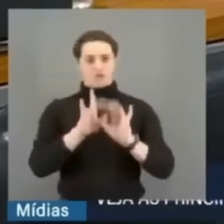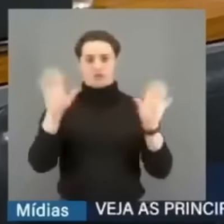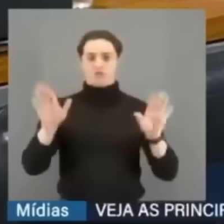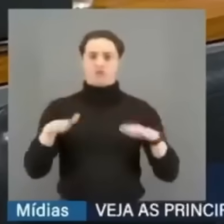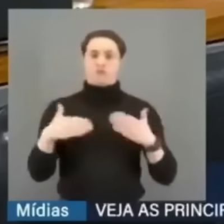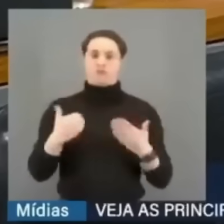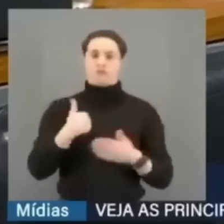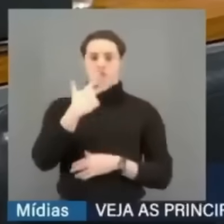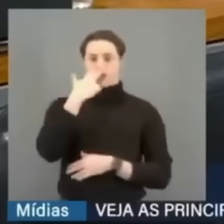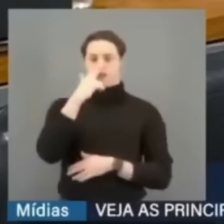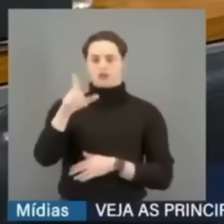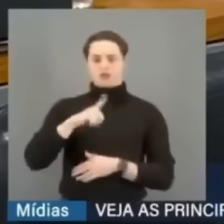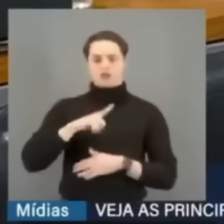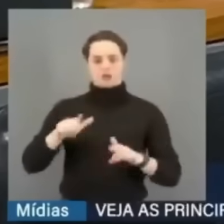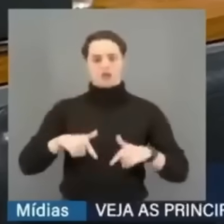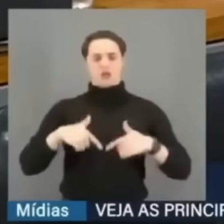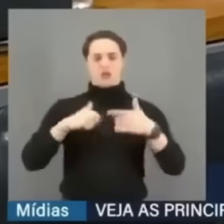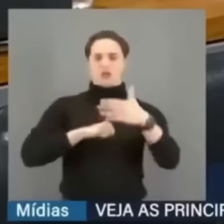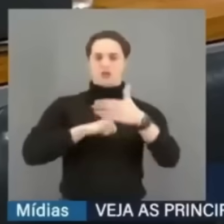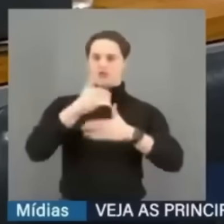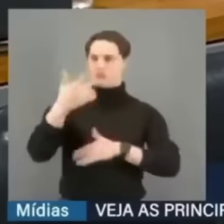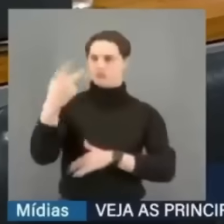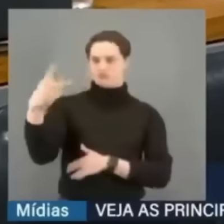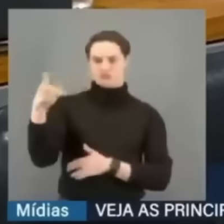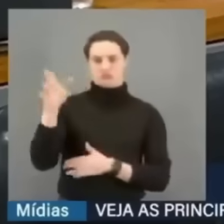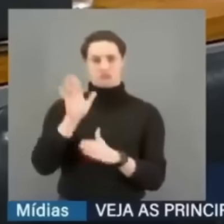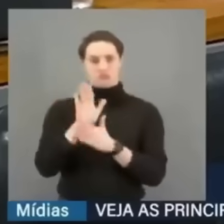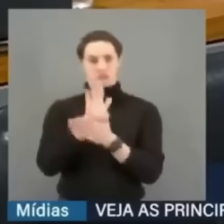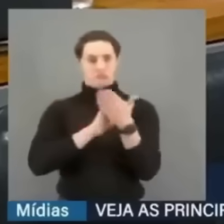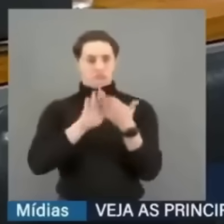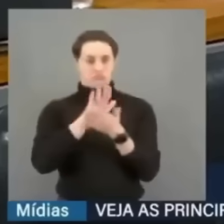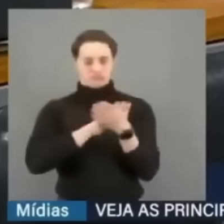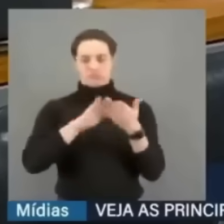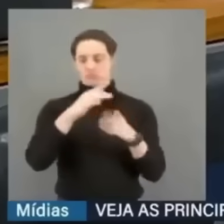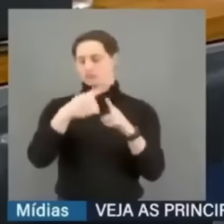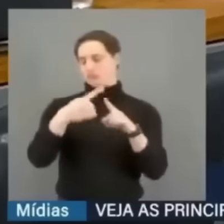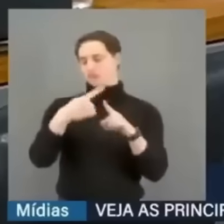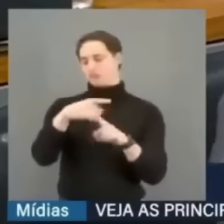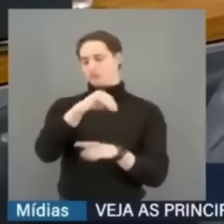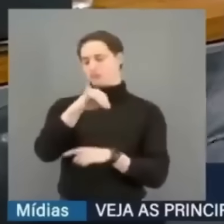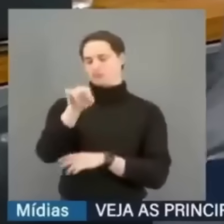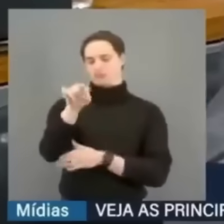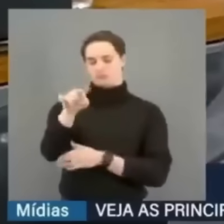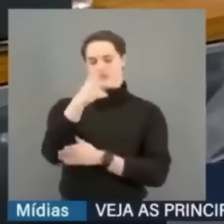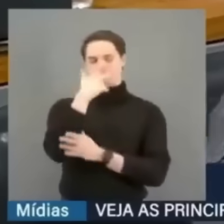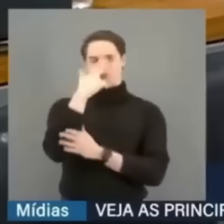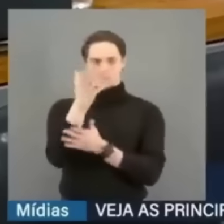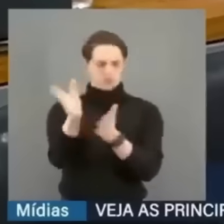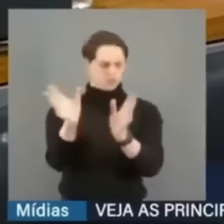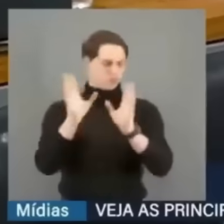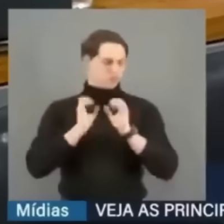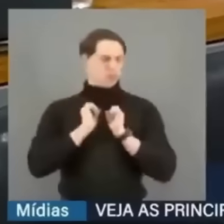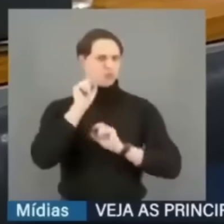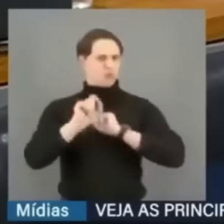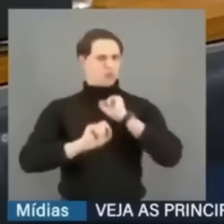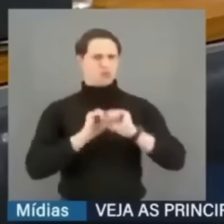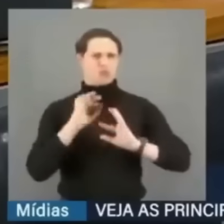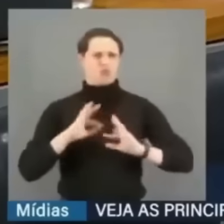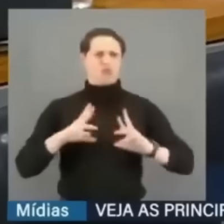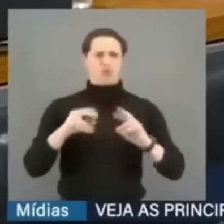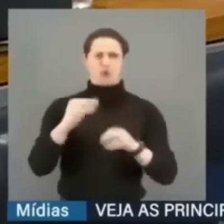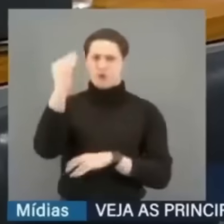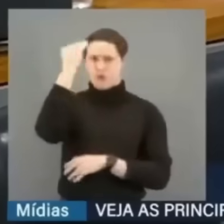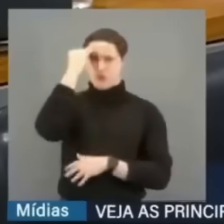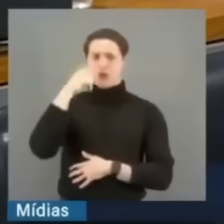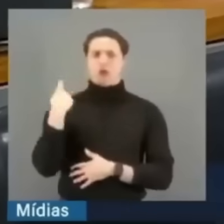que com a atitude que o senhor faz aqui, e nada ajuda, porque o senhor simplesmente assume para si toda uma culpa